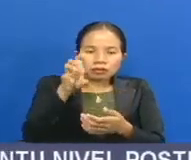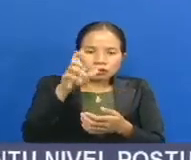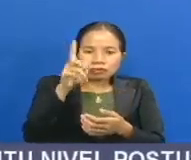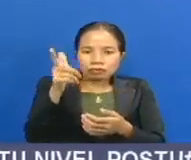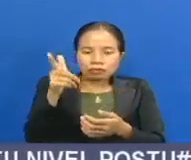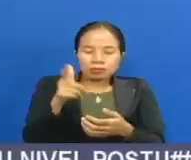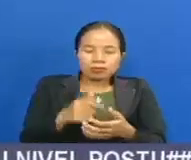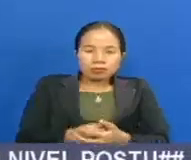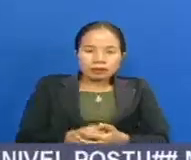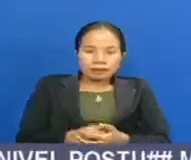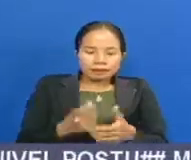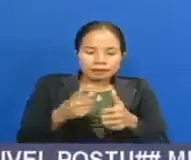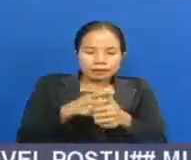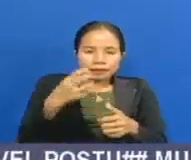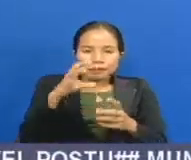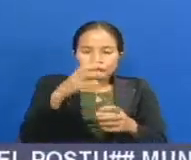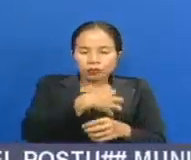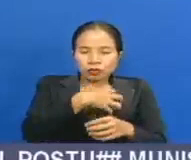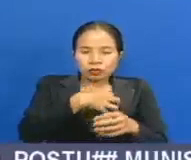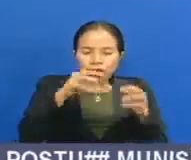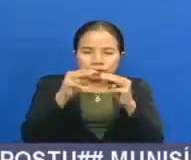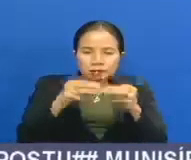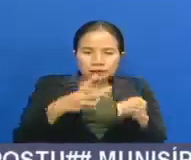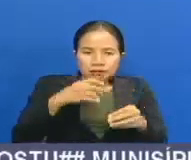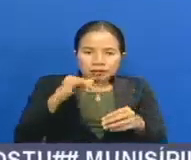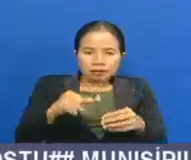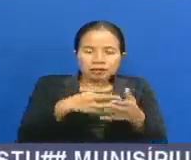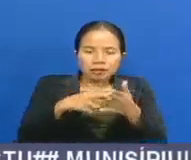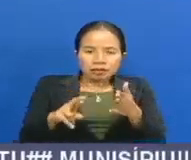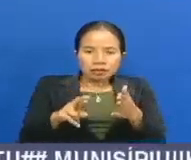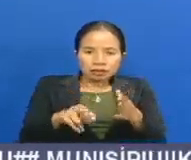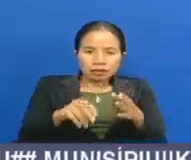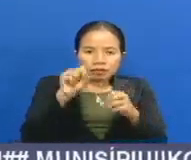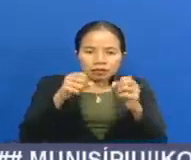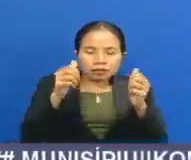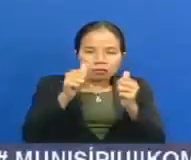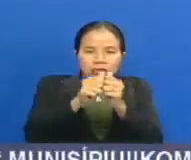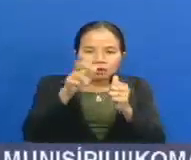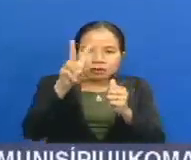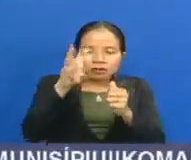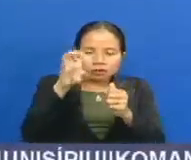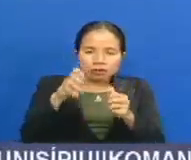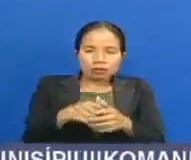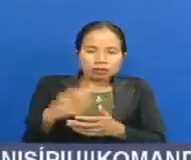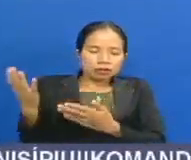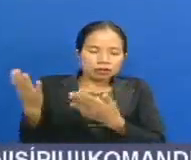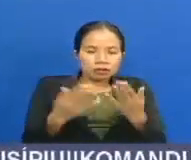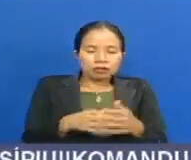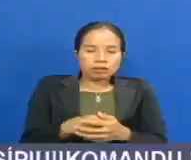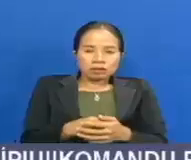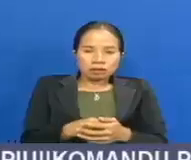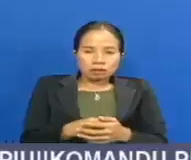Ruanulu. Antes de polícia trânsito município dele, resista ona motorizadas atos rua racing. Não se entrega ba